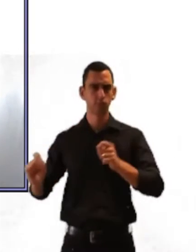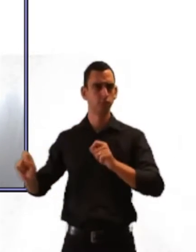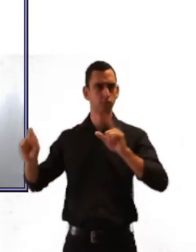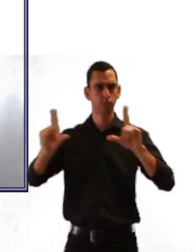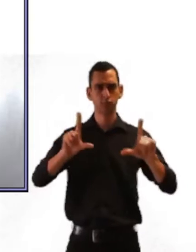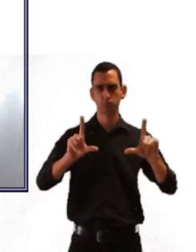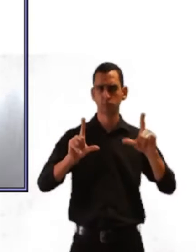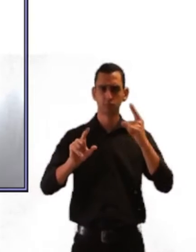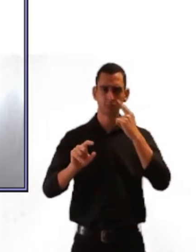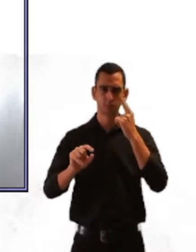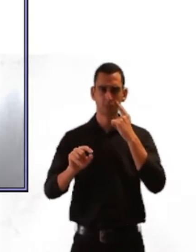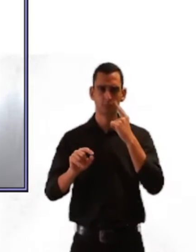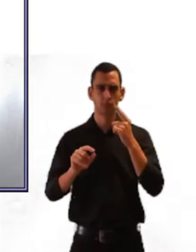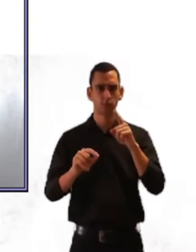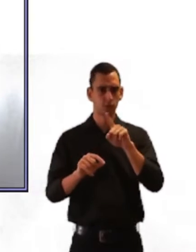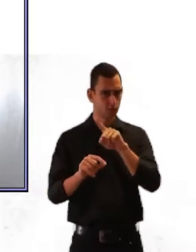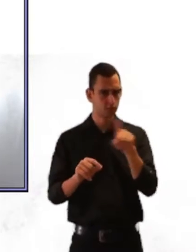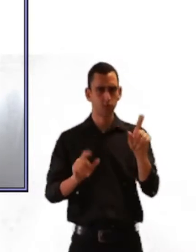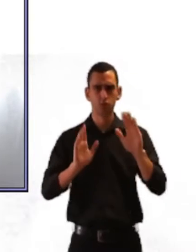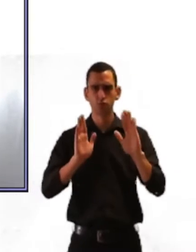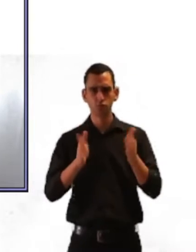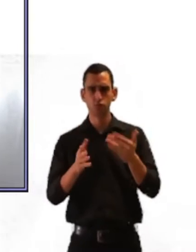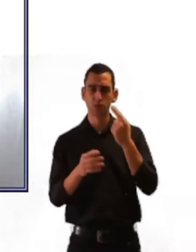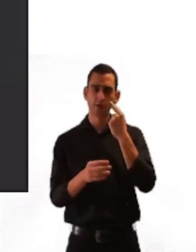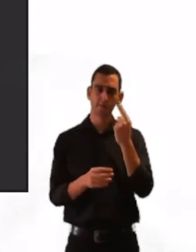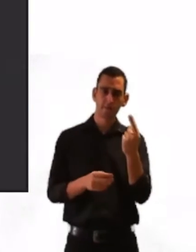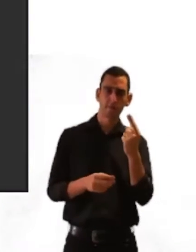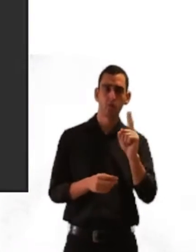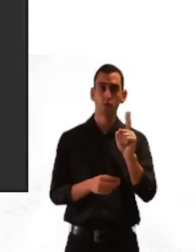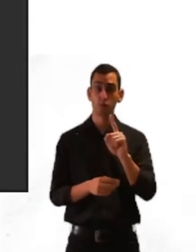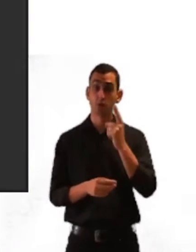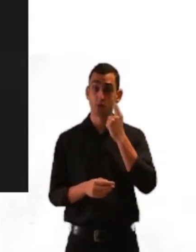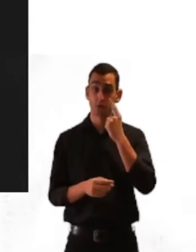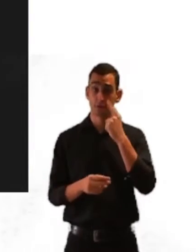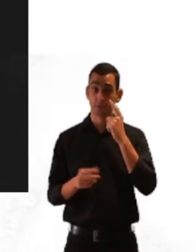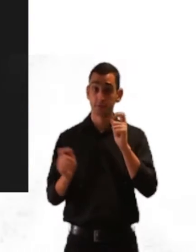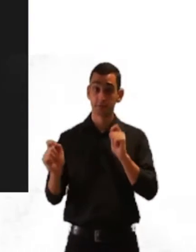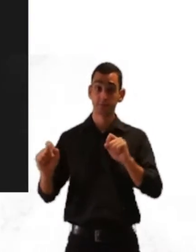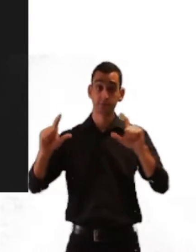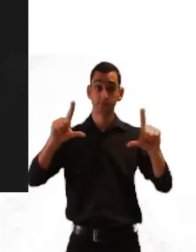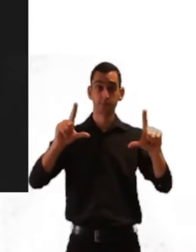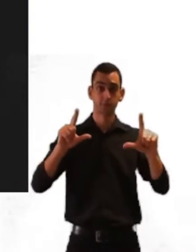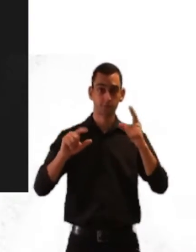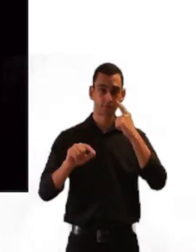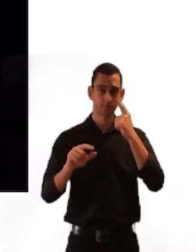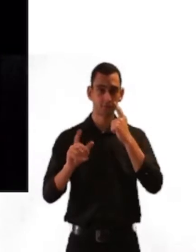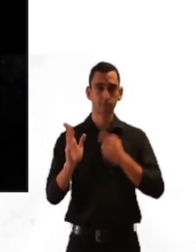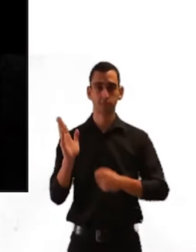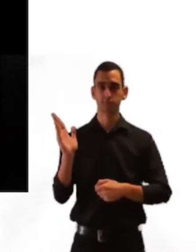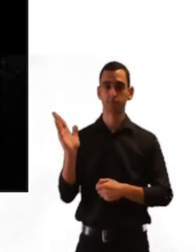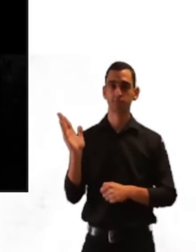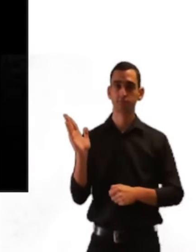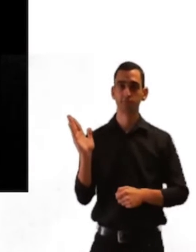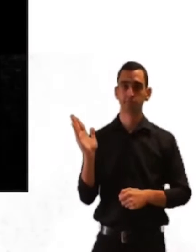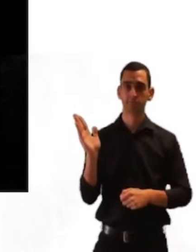vocês já tiveram oportunidade de ter contato. Vou colocar